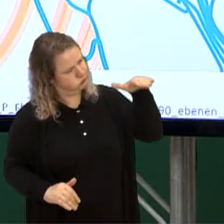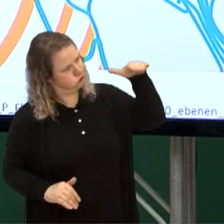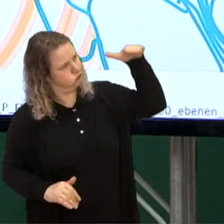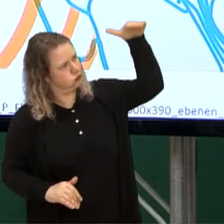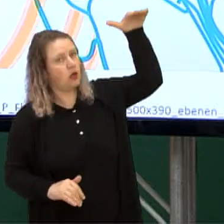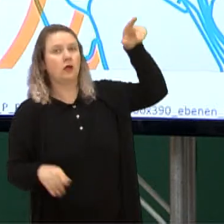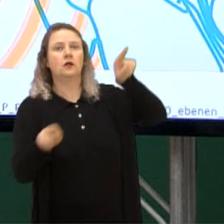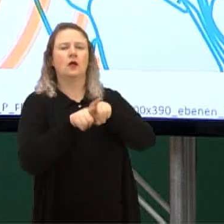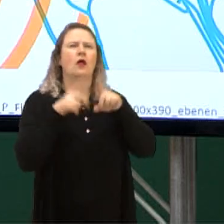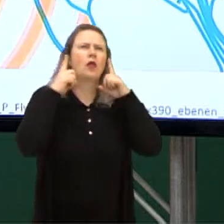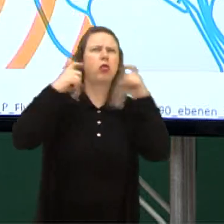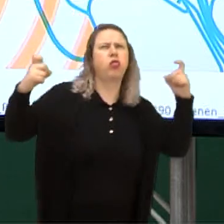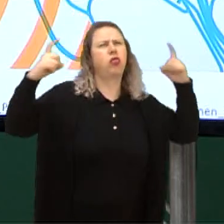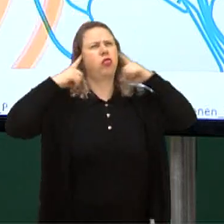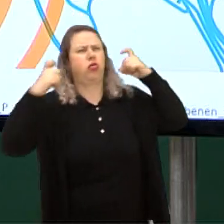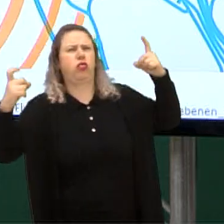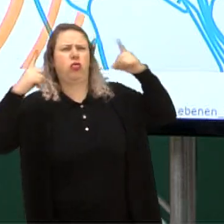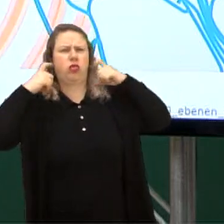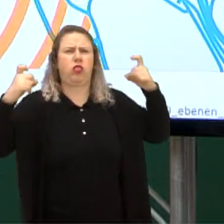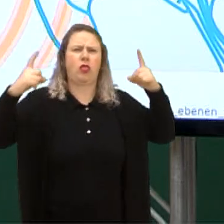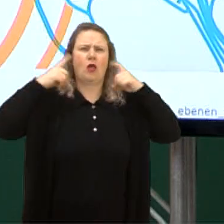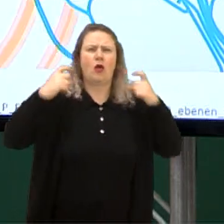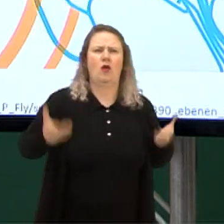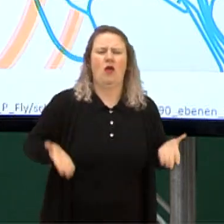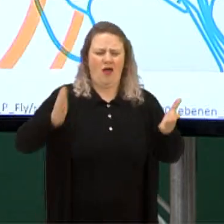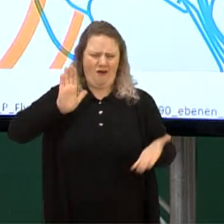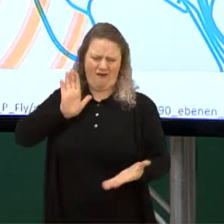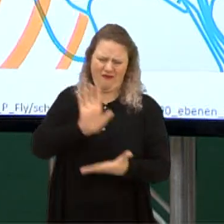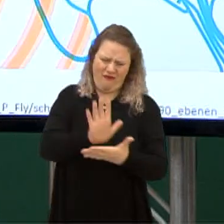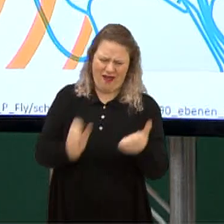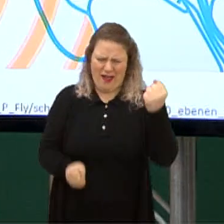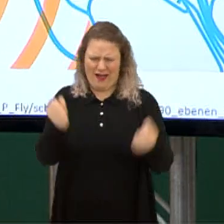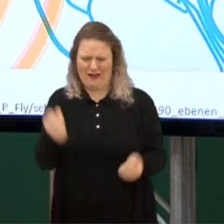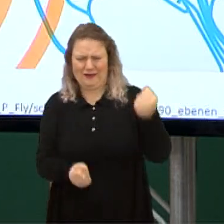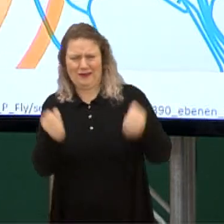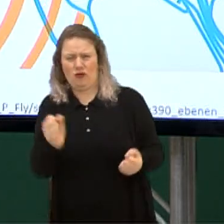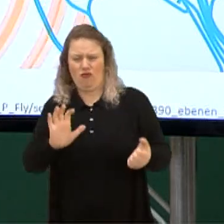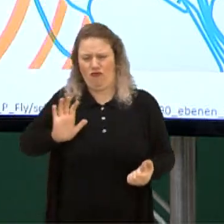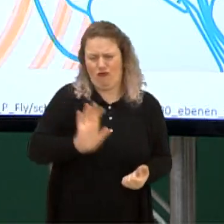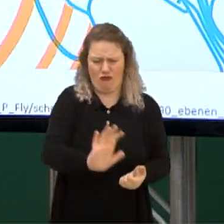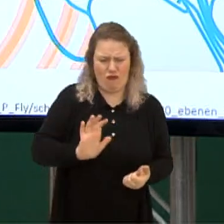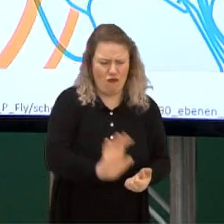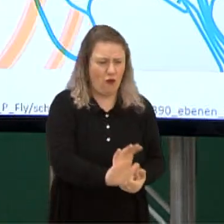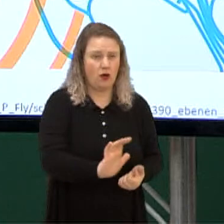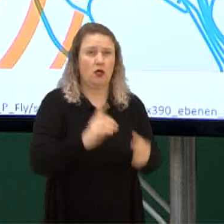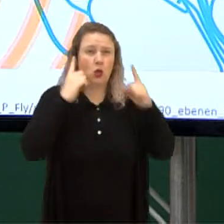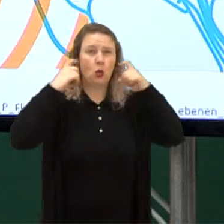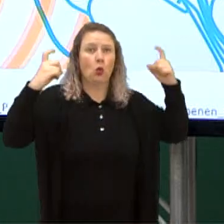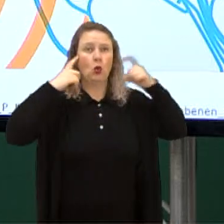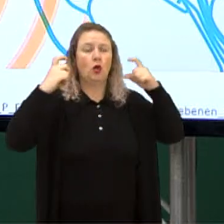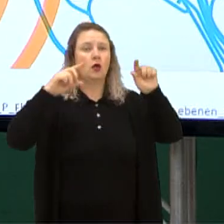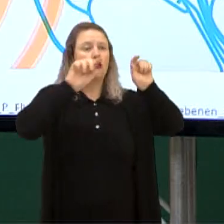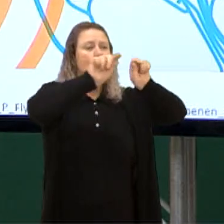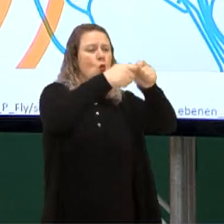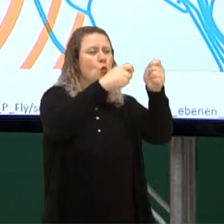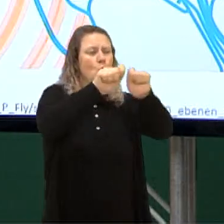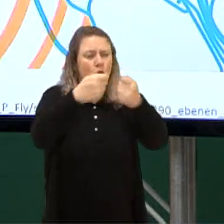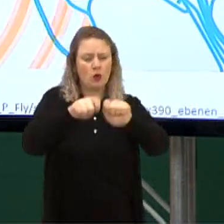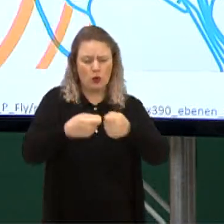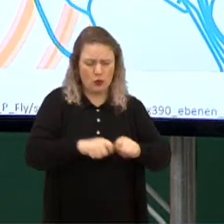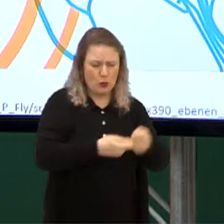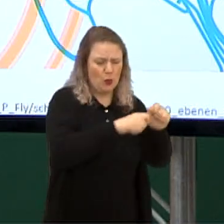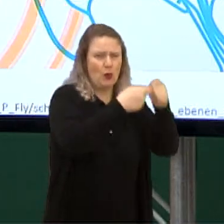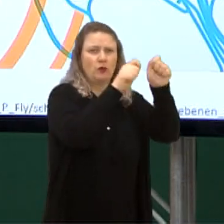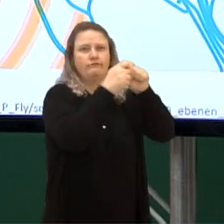exposição aos sons nós temos. Som altos, buzina, carro. E esses cílios vão sendo destruídos